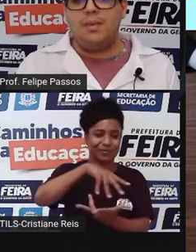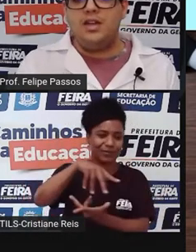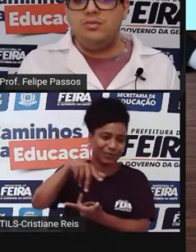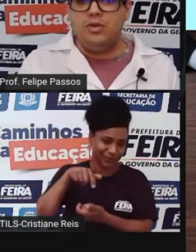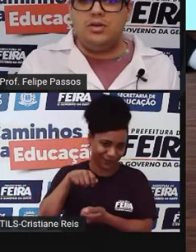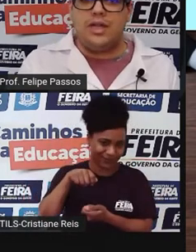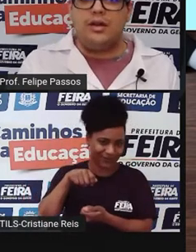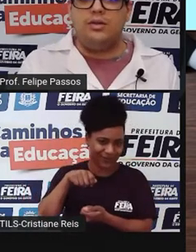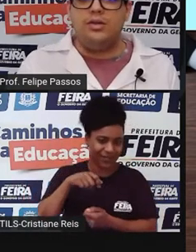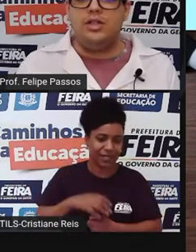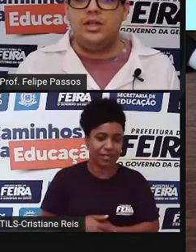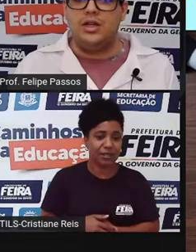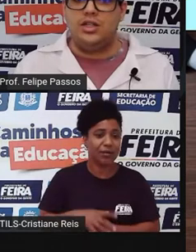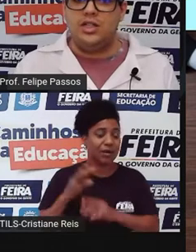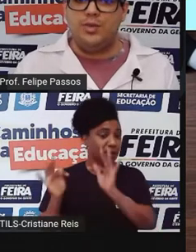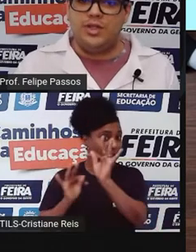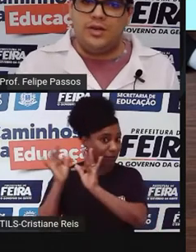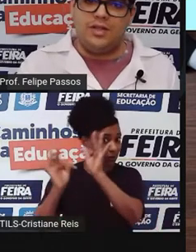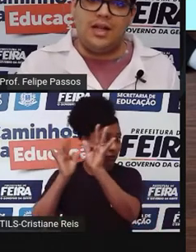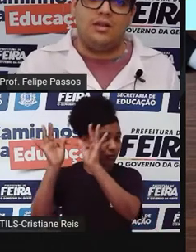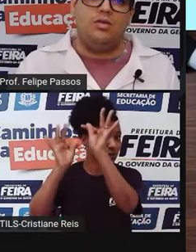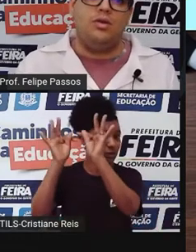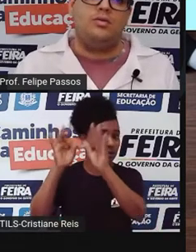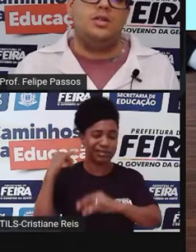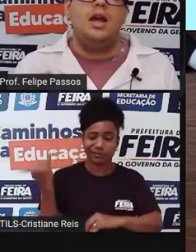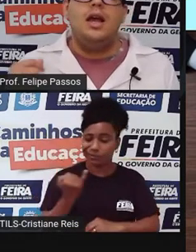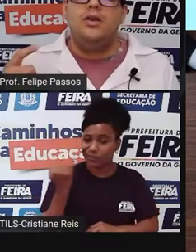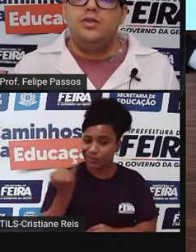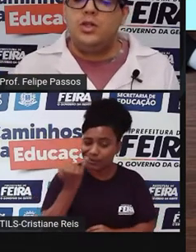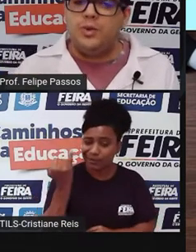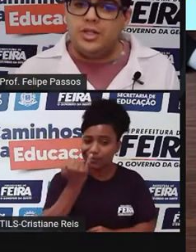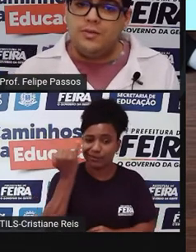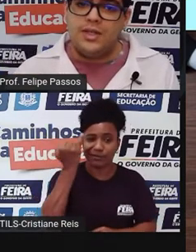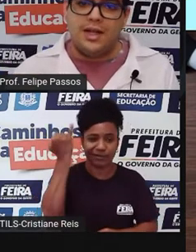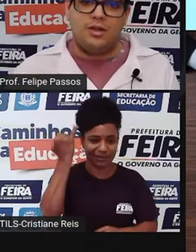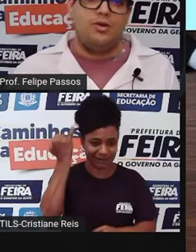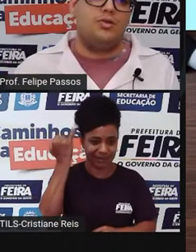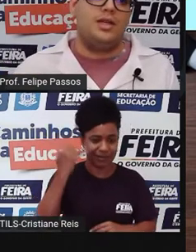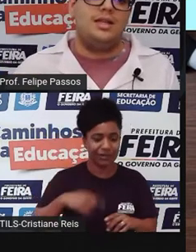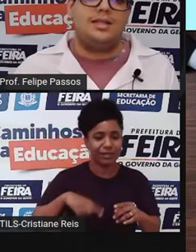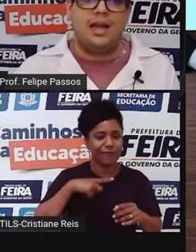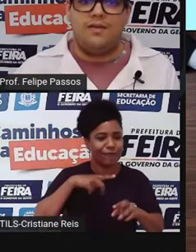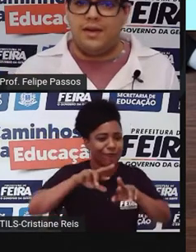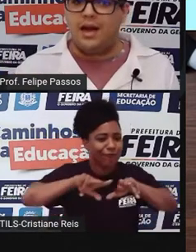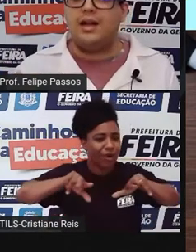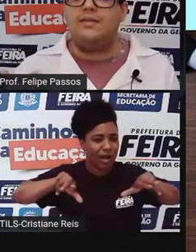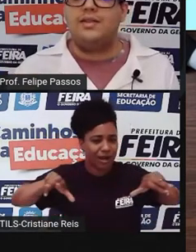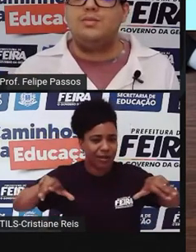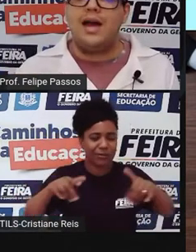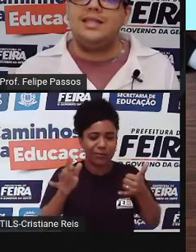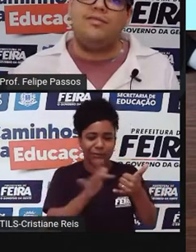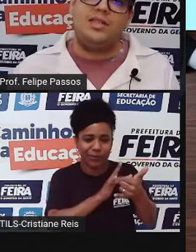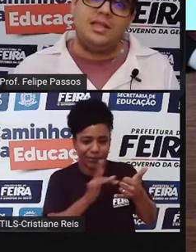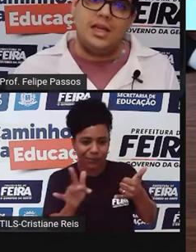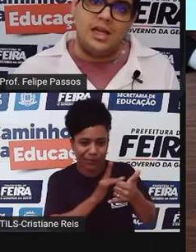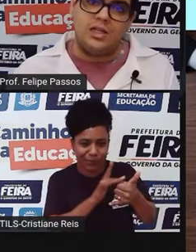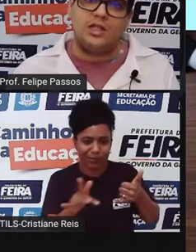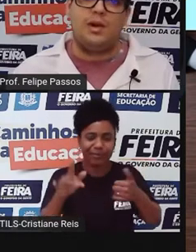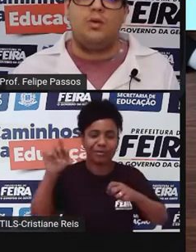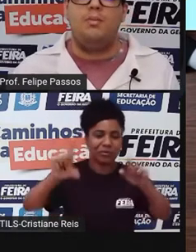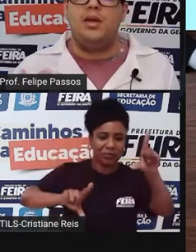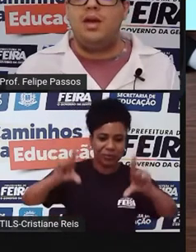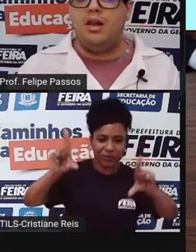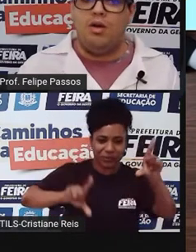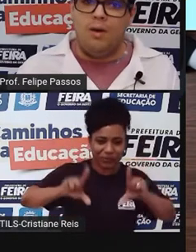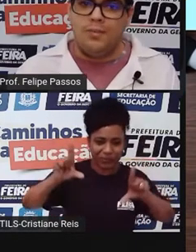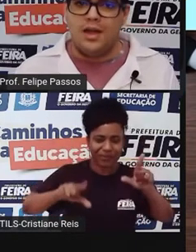gente depende muito de tecnologia, de dispositivos eletrônicos, e os dispositivos eletrônicos eles têm que ficar cada vez mais eficientes